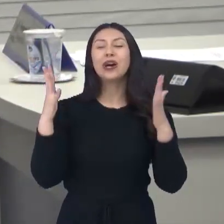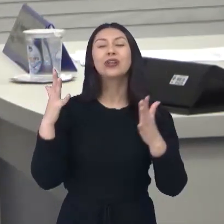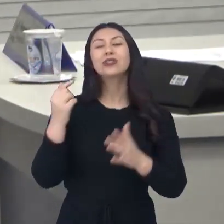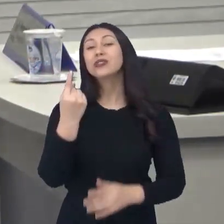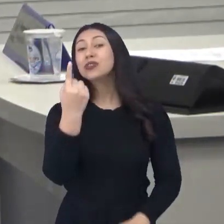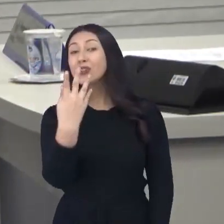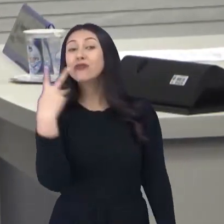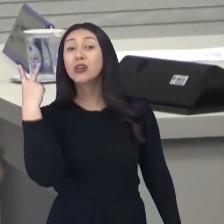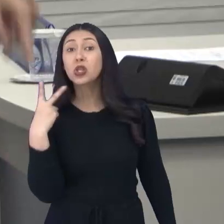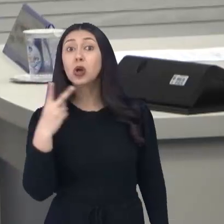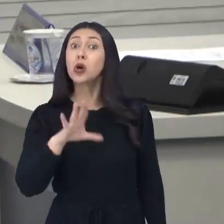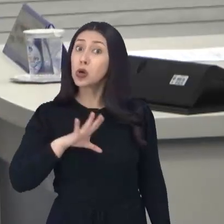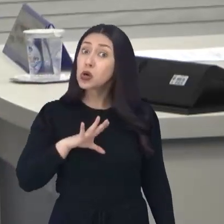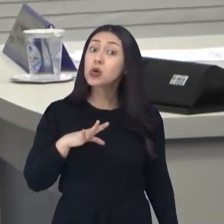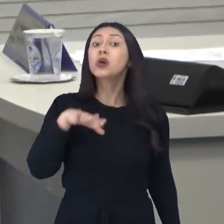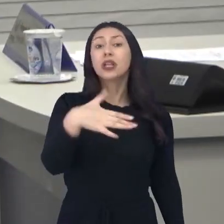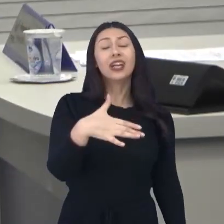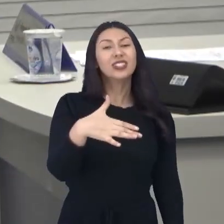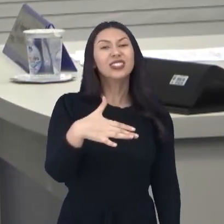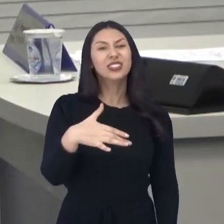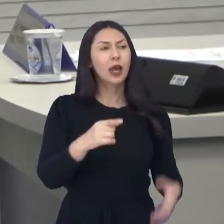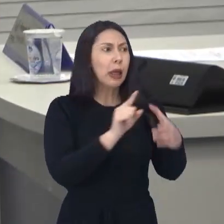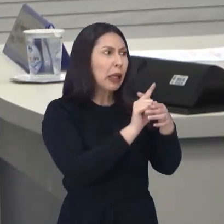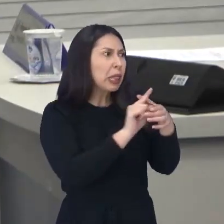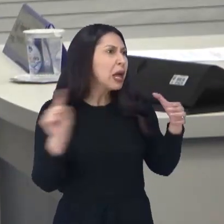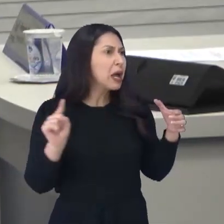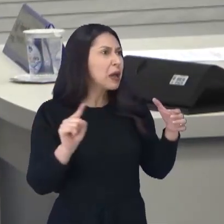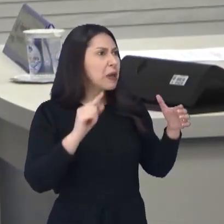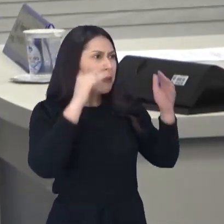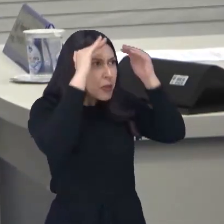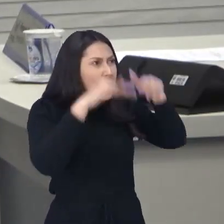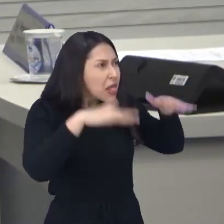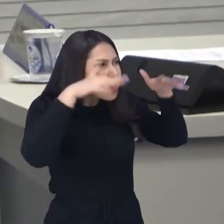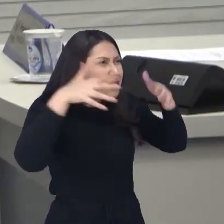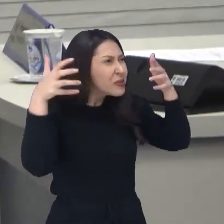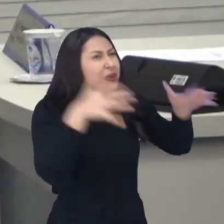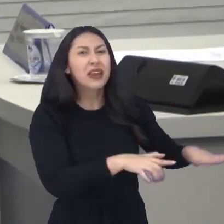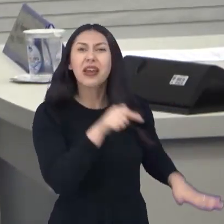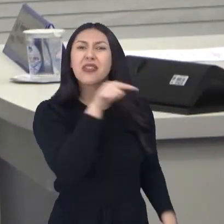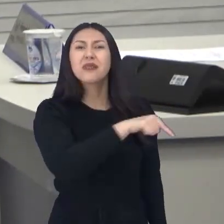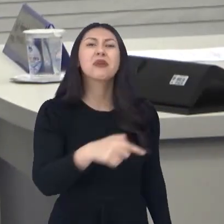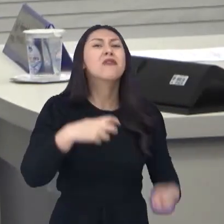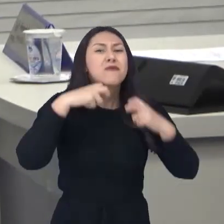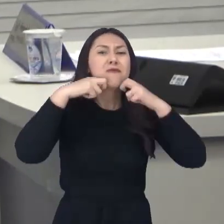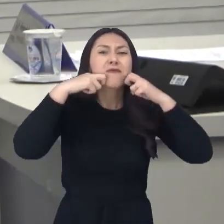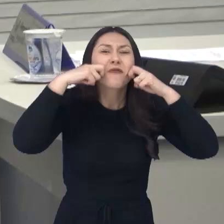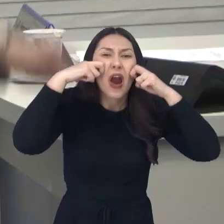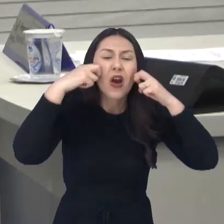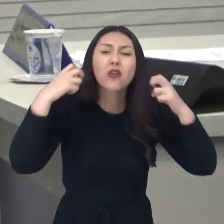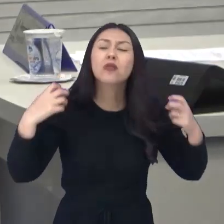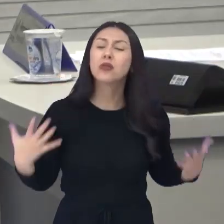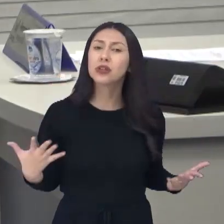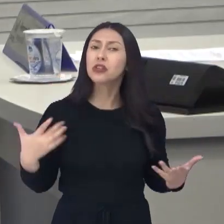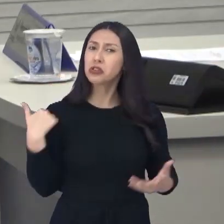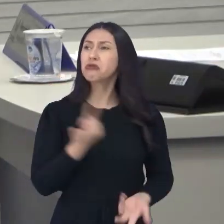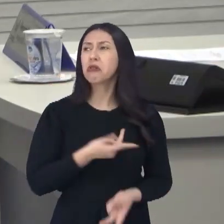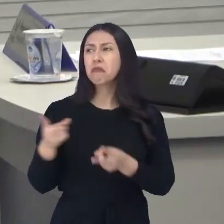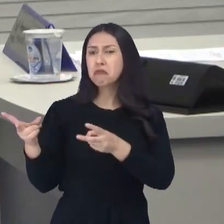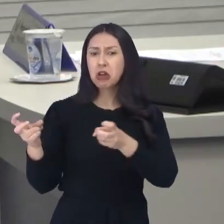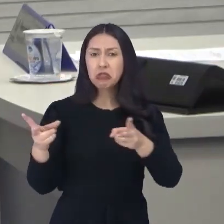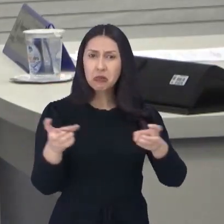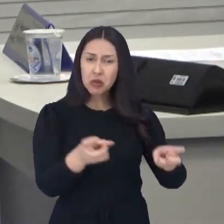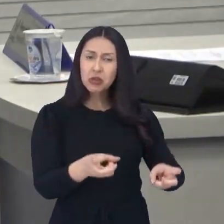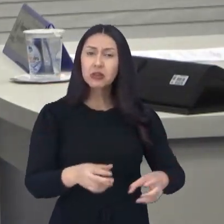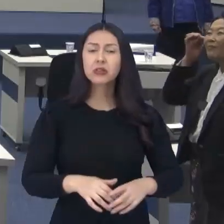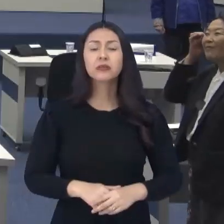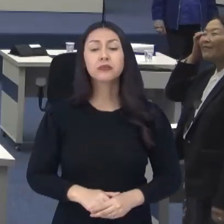a coragem Conclua, de sair vereadora. dessa submissão vergonhosa que nós vimos acompanhando esse tempo todo nessa